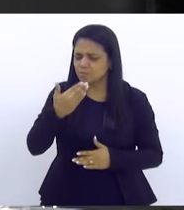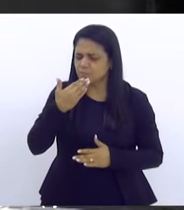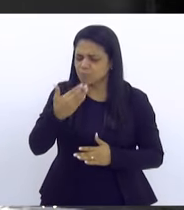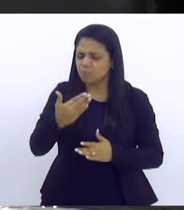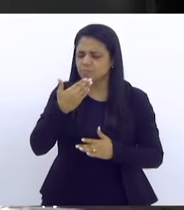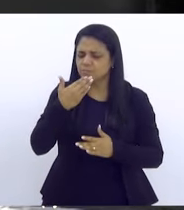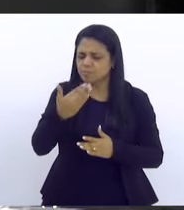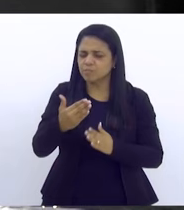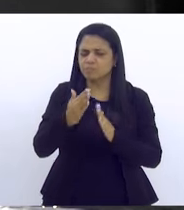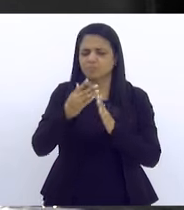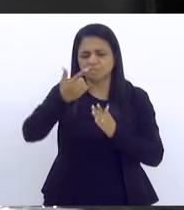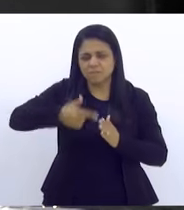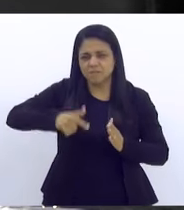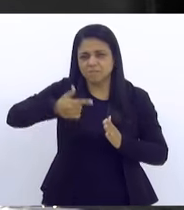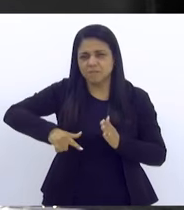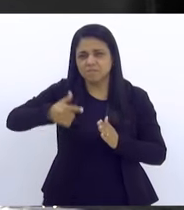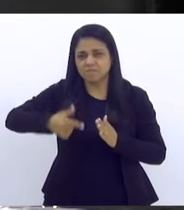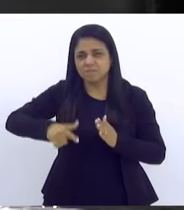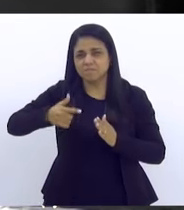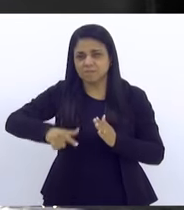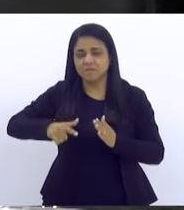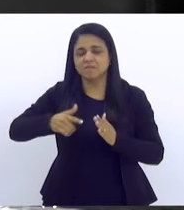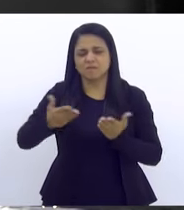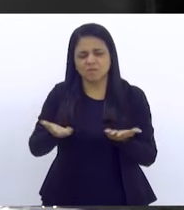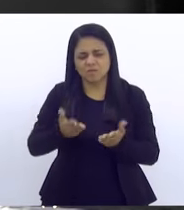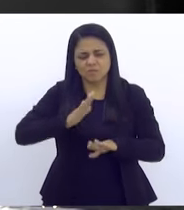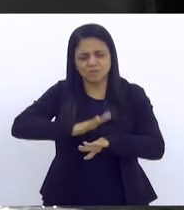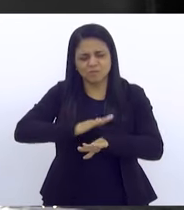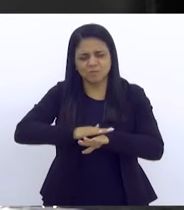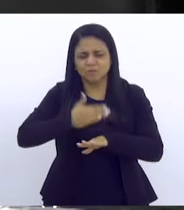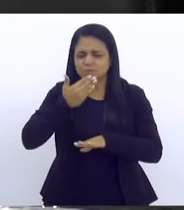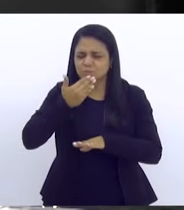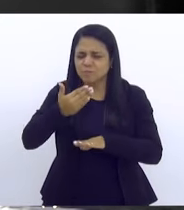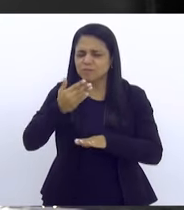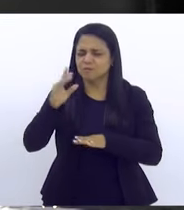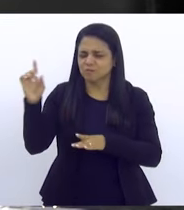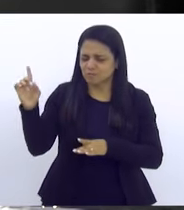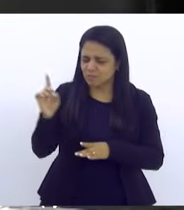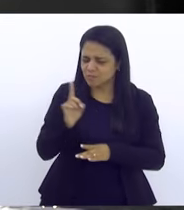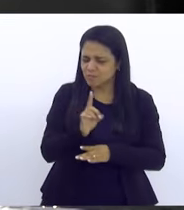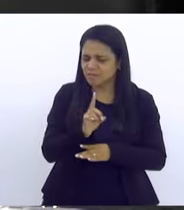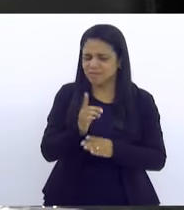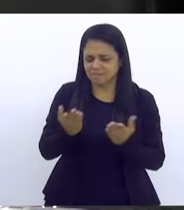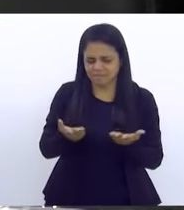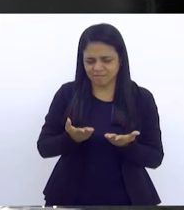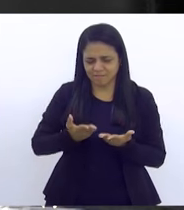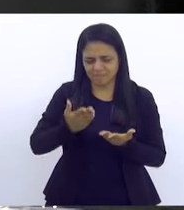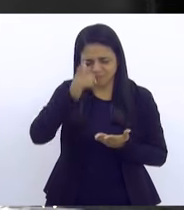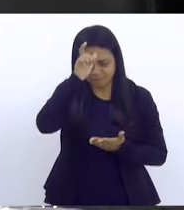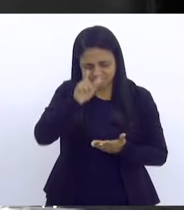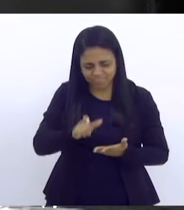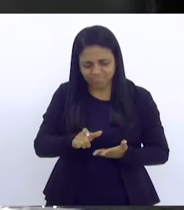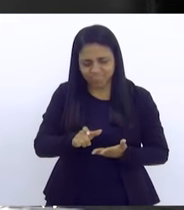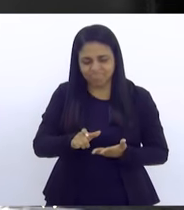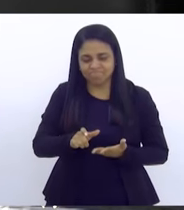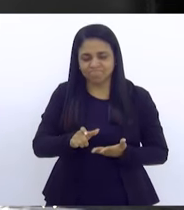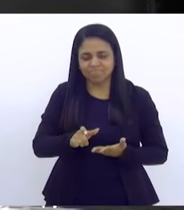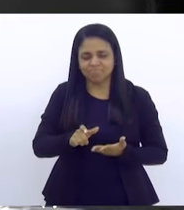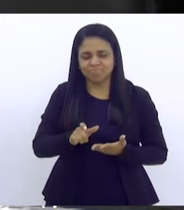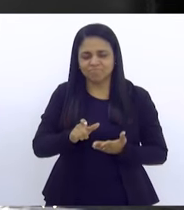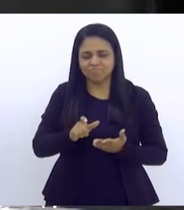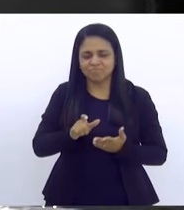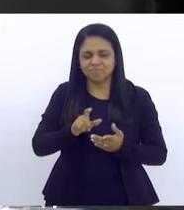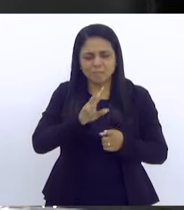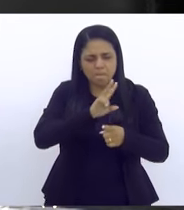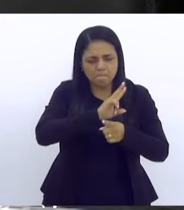vezes, nesse momento eu invoco a tua presença aqui nesse lugar, para envolver a